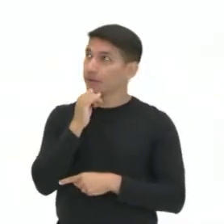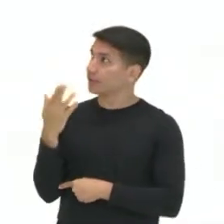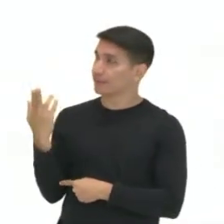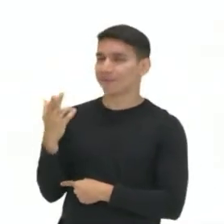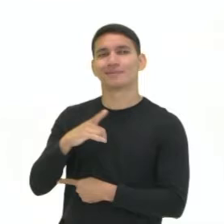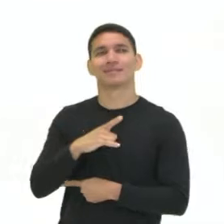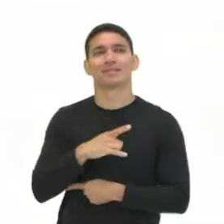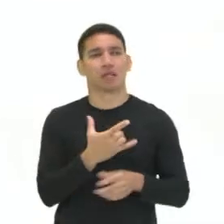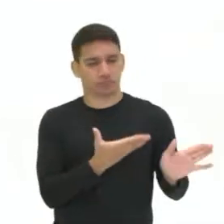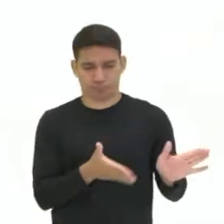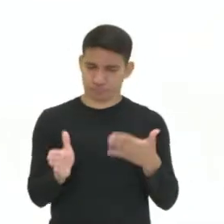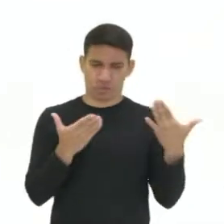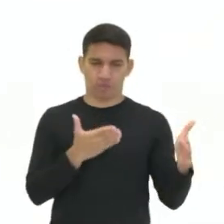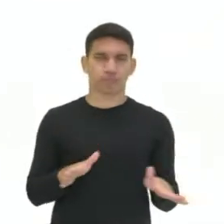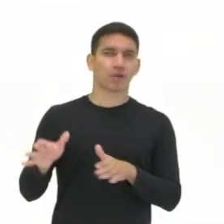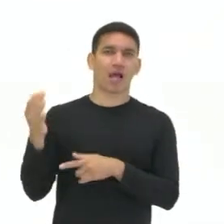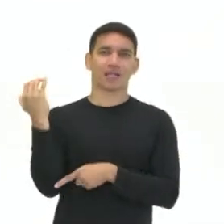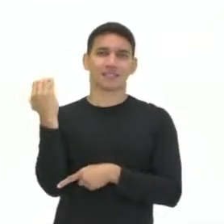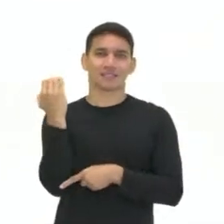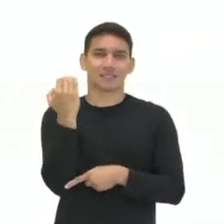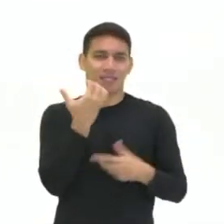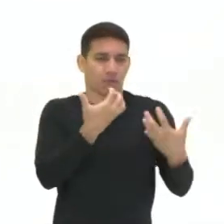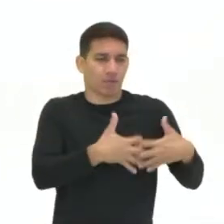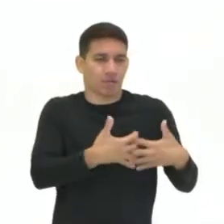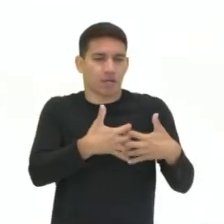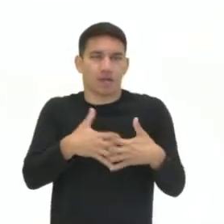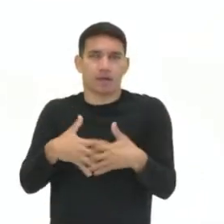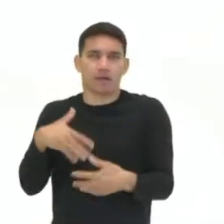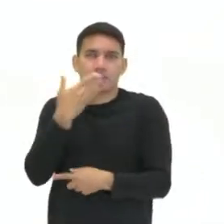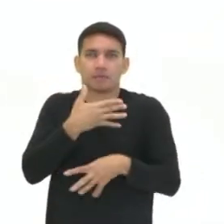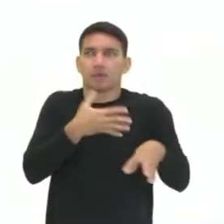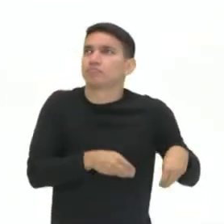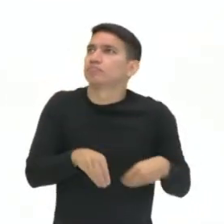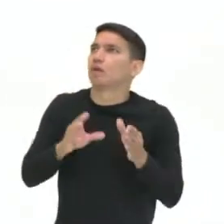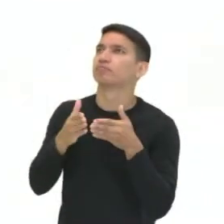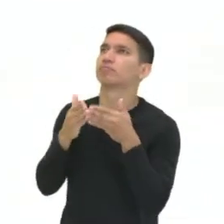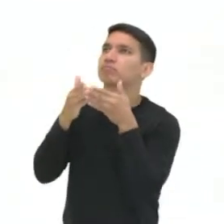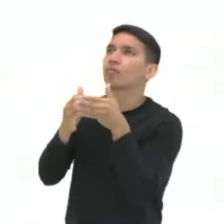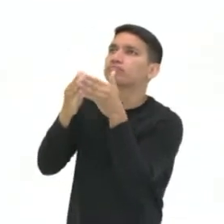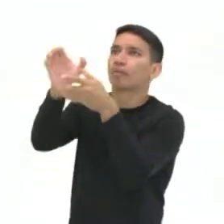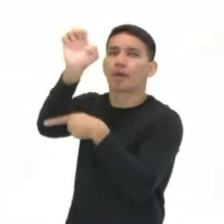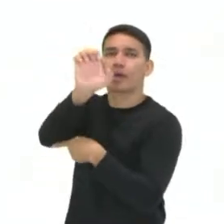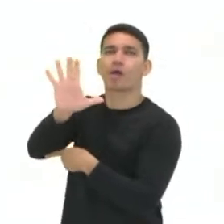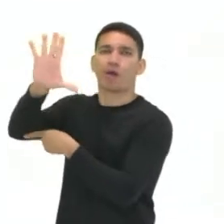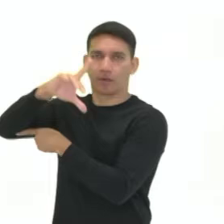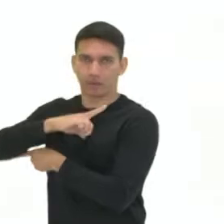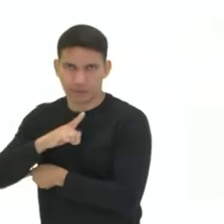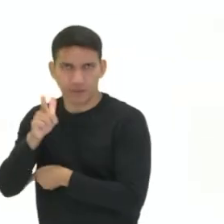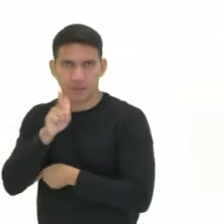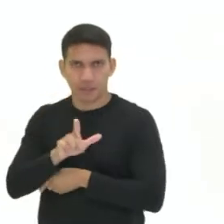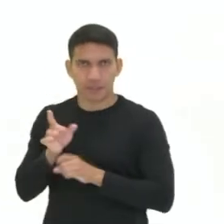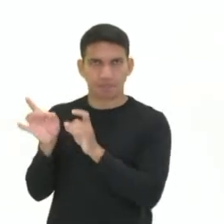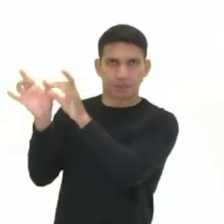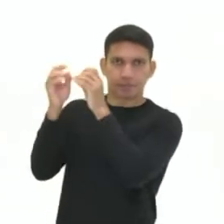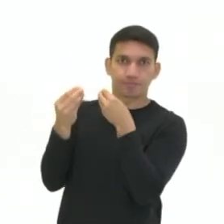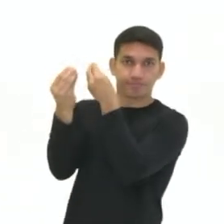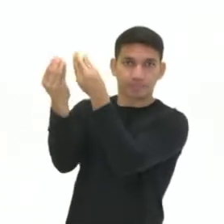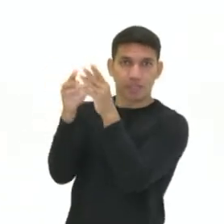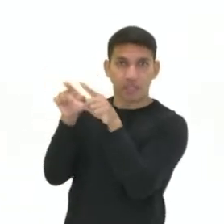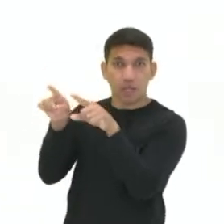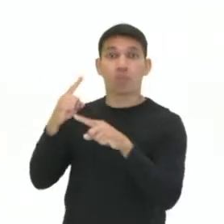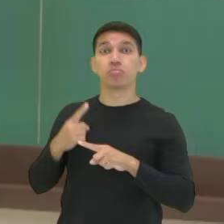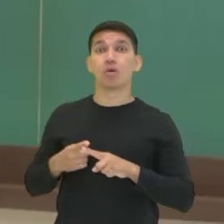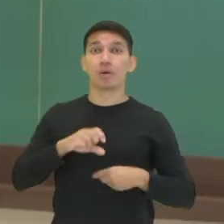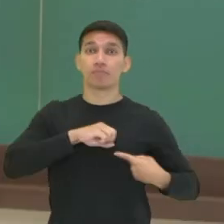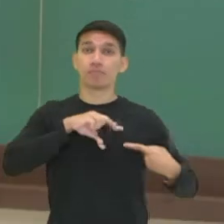de cana-de-açúcar, né, para depois levar açúcar, mascavo e assim por diante para a Europa. E por quê? Porque Portugal,